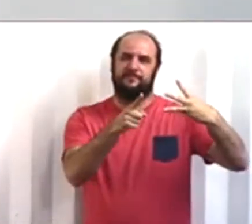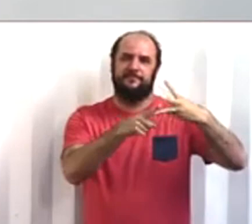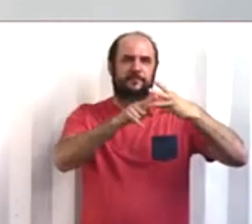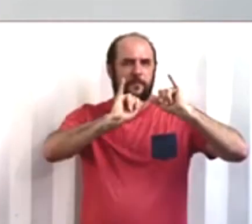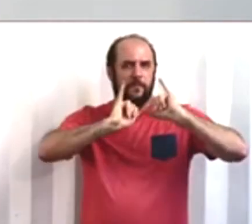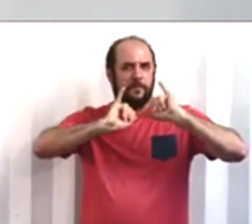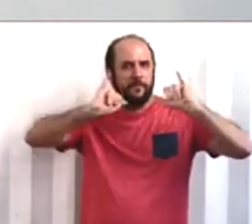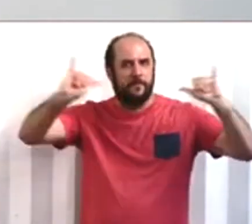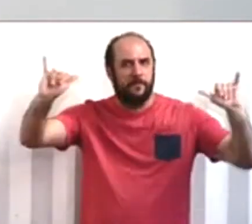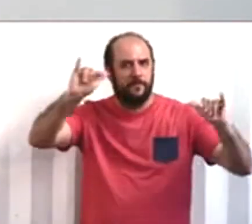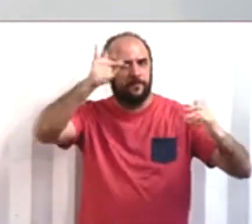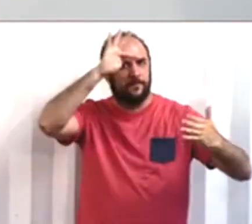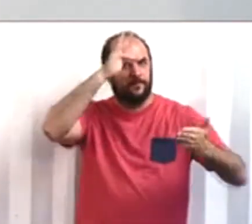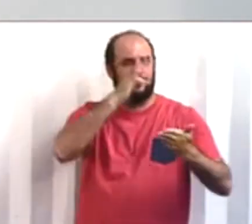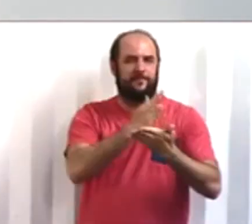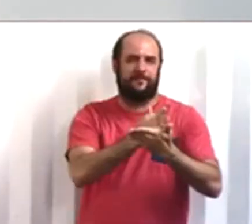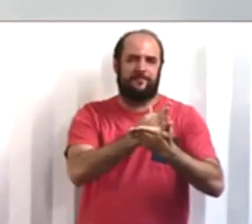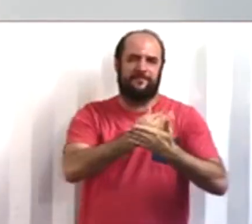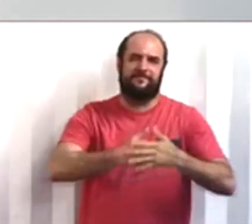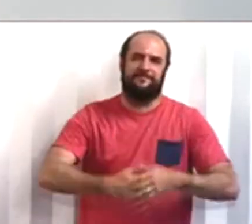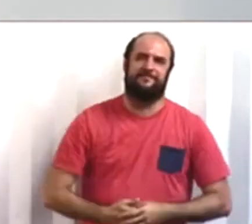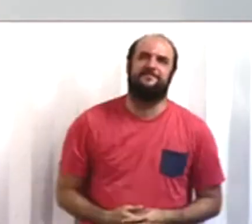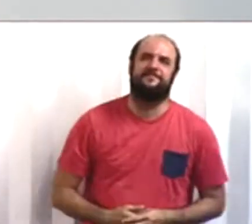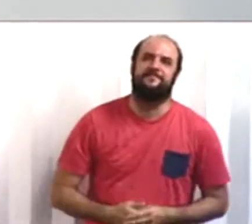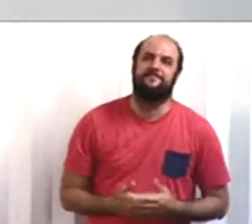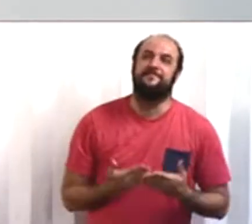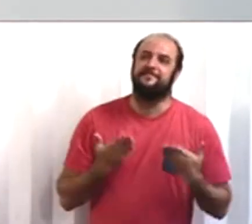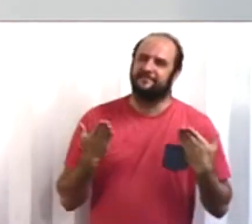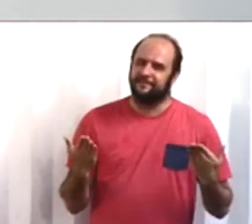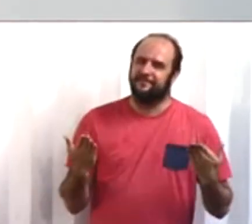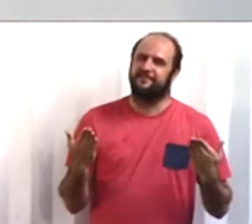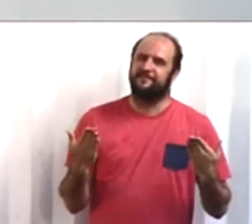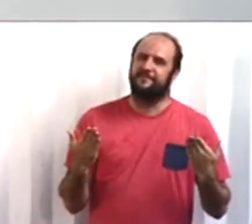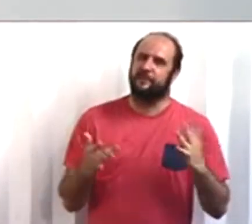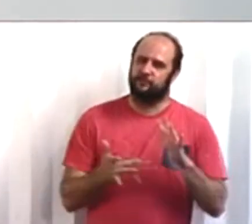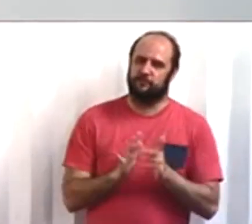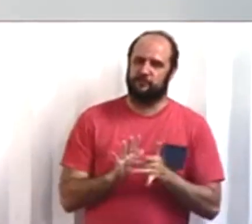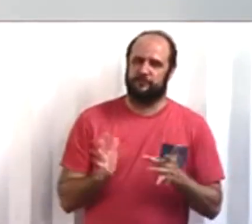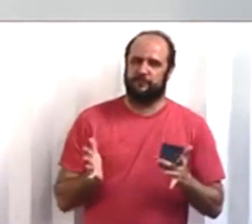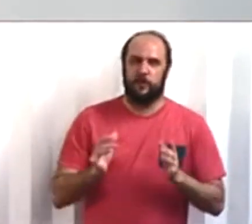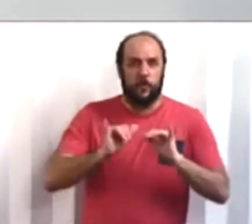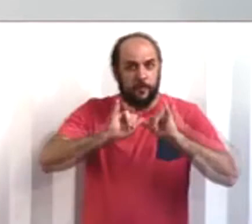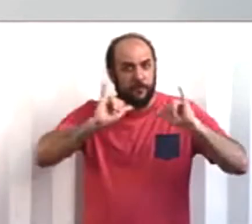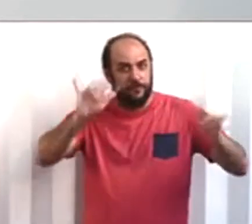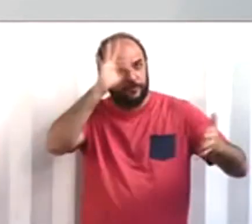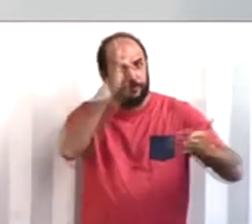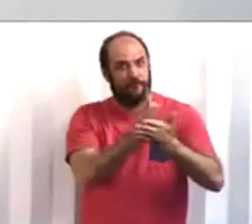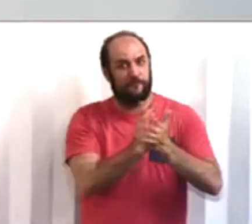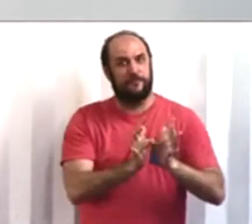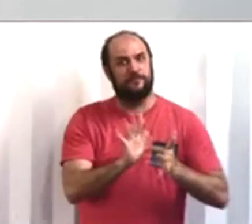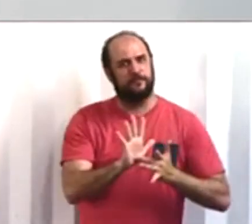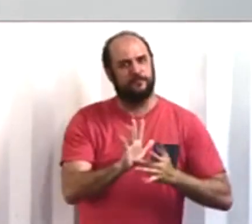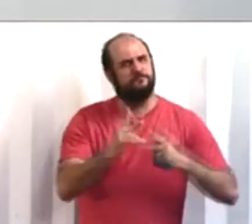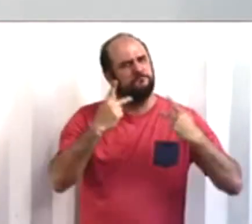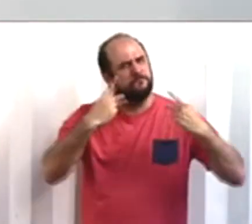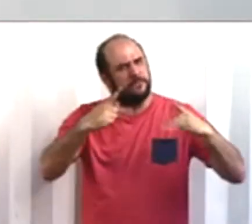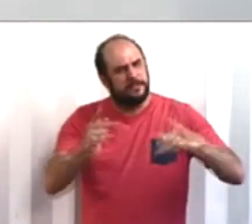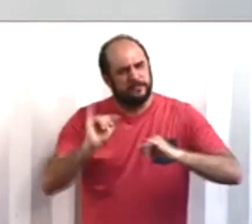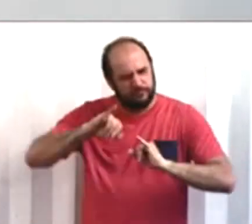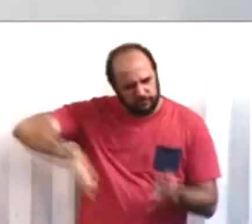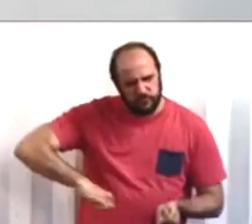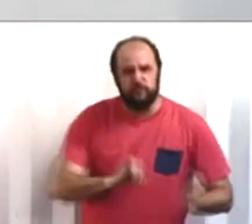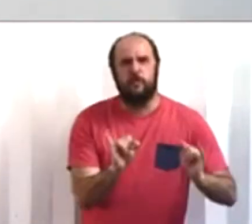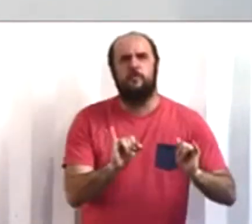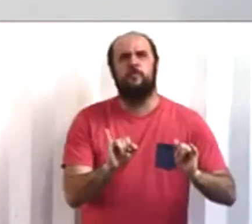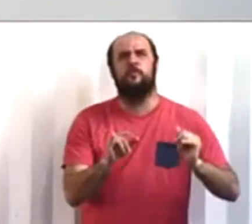a profissão de fé, que tem a ver com Jesus Cristo. Profissão de fé com Jesus Cristo, pregação da palavra com João